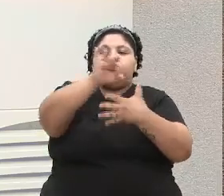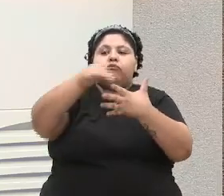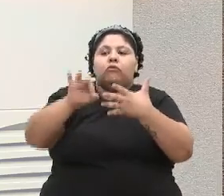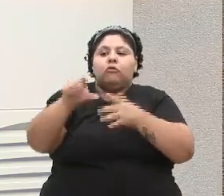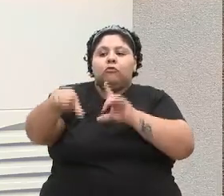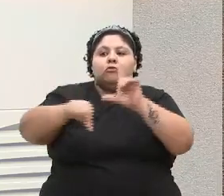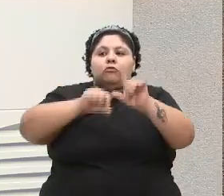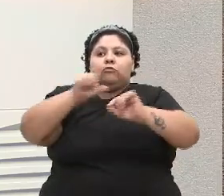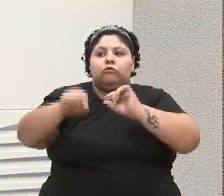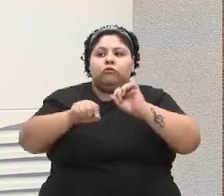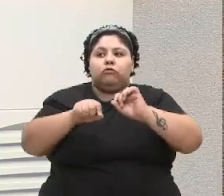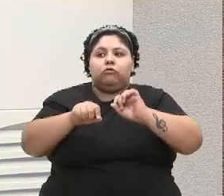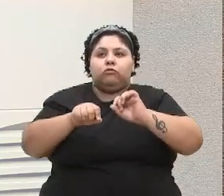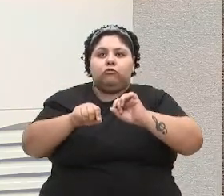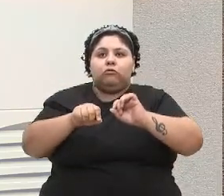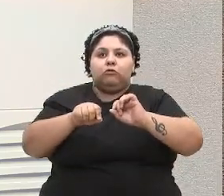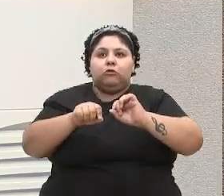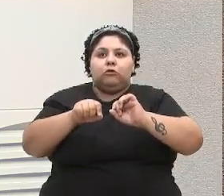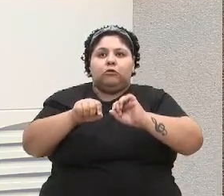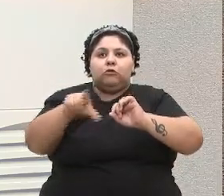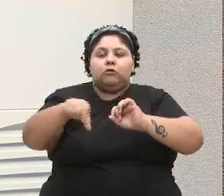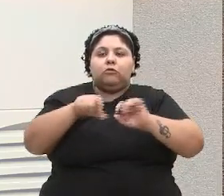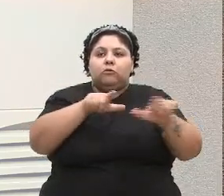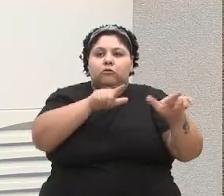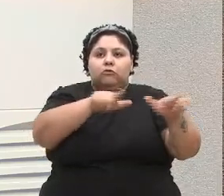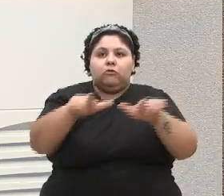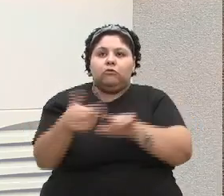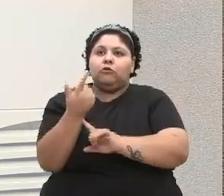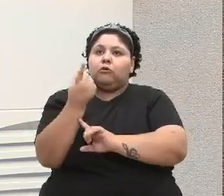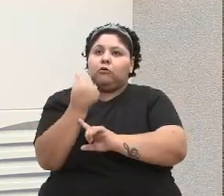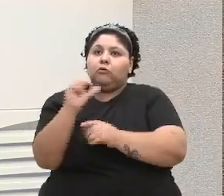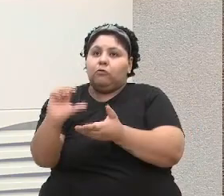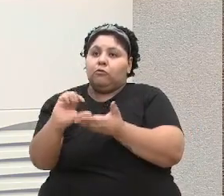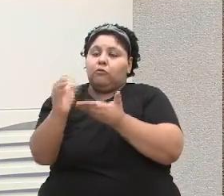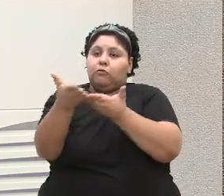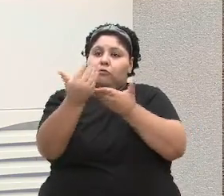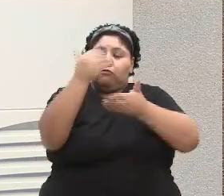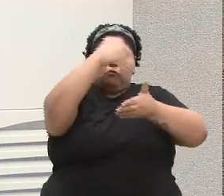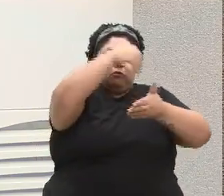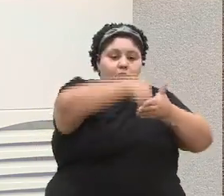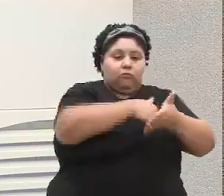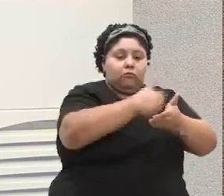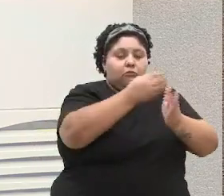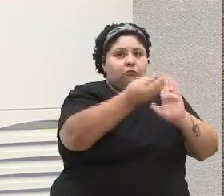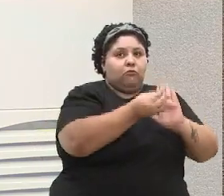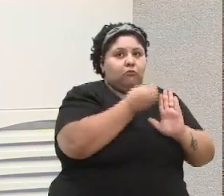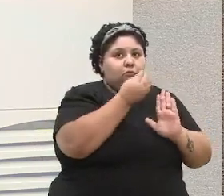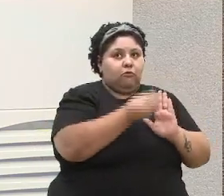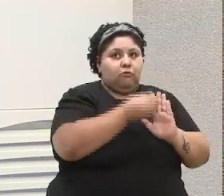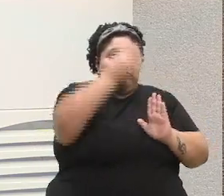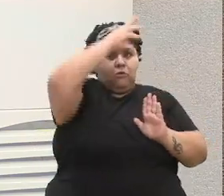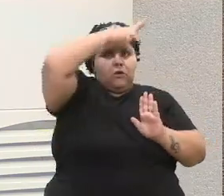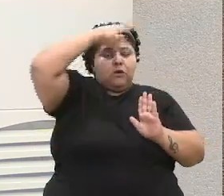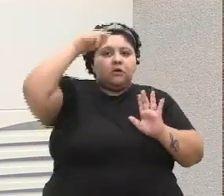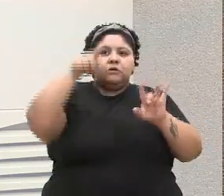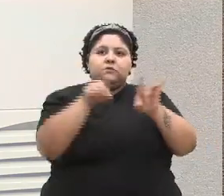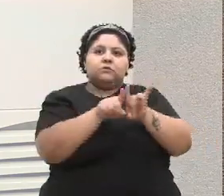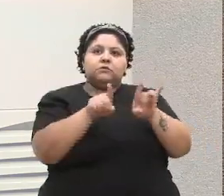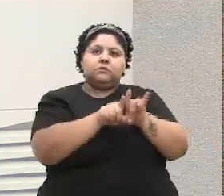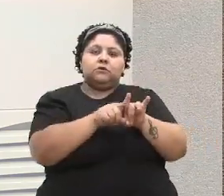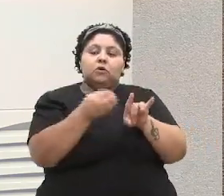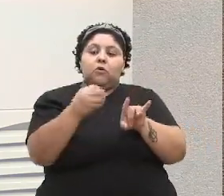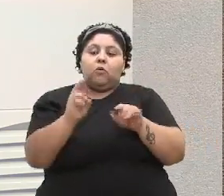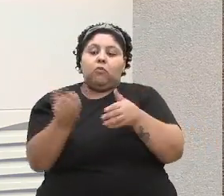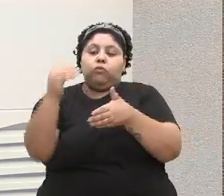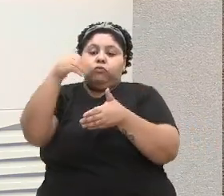para a exploração dos espaços? Os valores recebidos são incorporados ao orçamento anual da Secretaria de Trânsito, Transporte e Mobilidade ou são